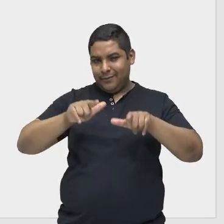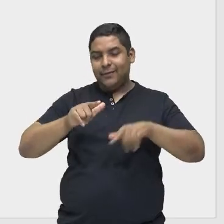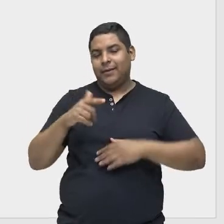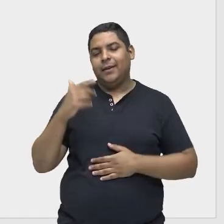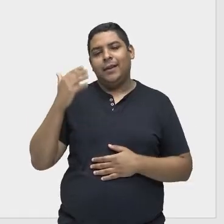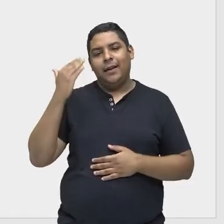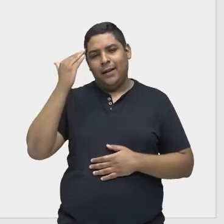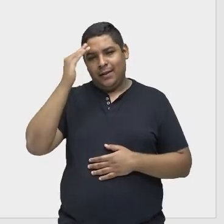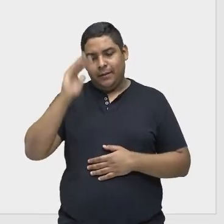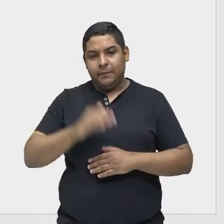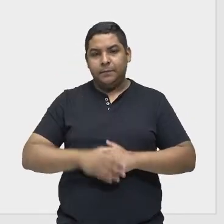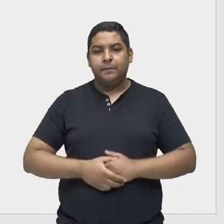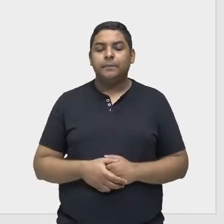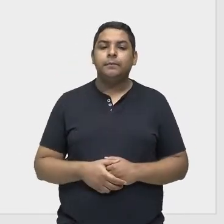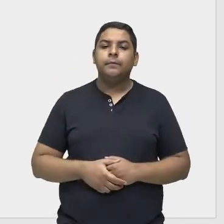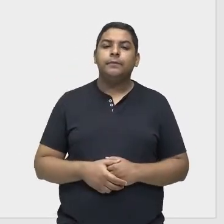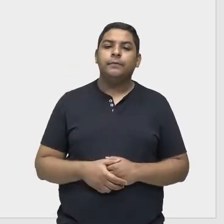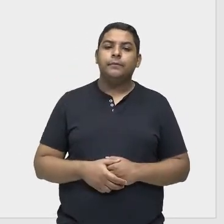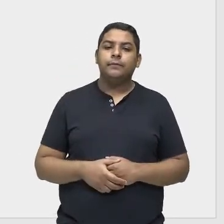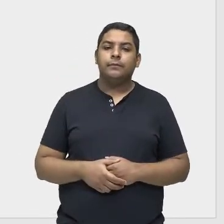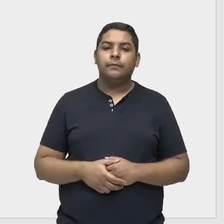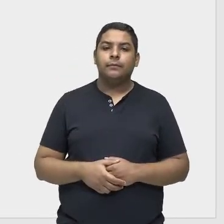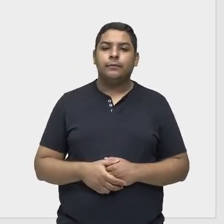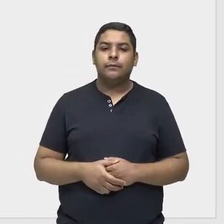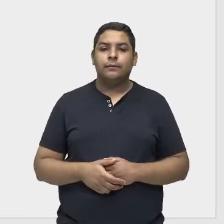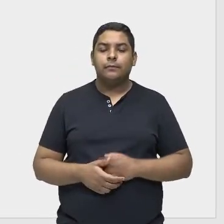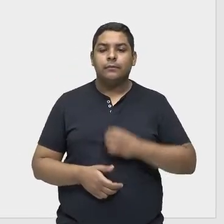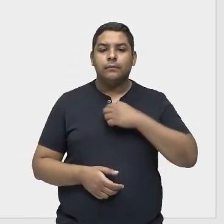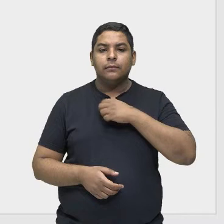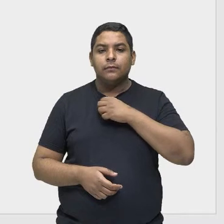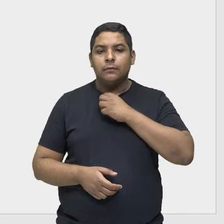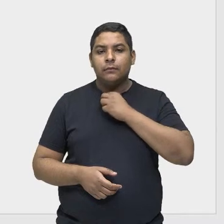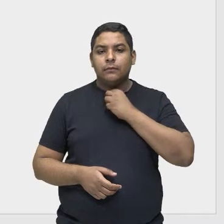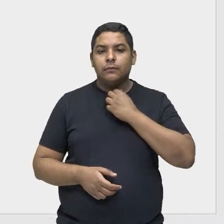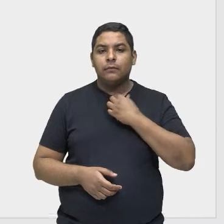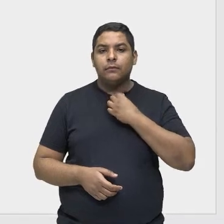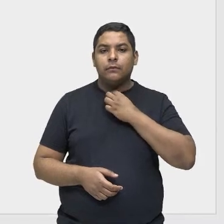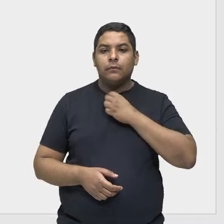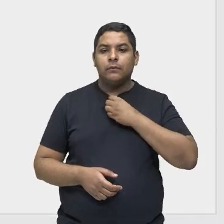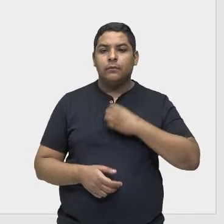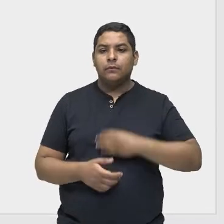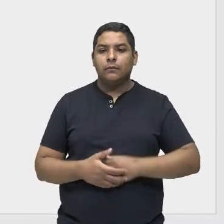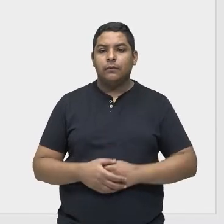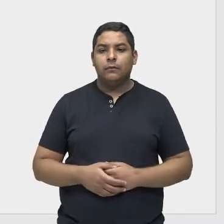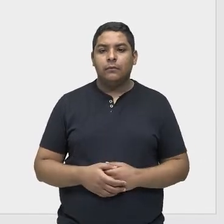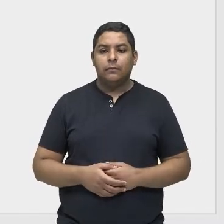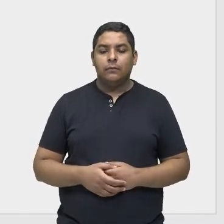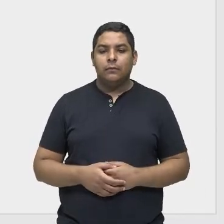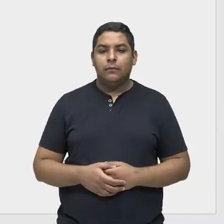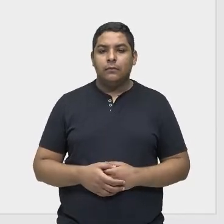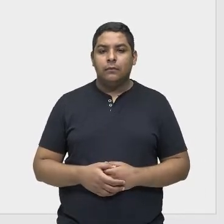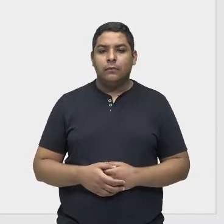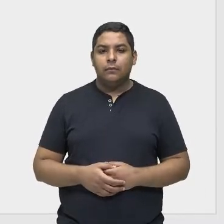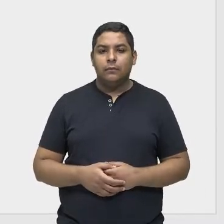como também pode se movimentar neste sentido. Tá? Então esta é a